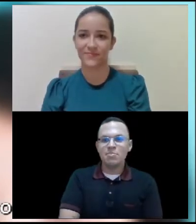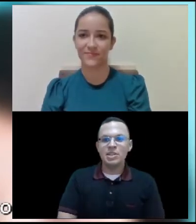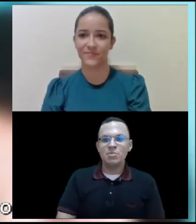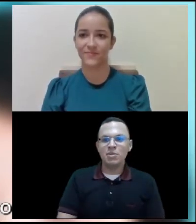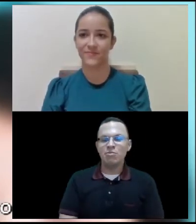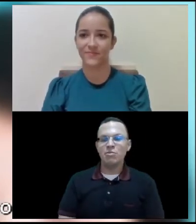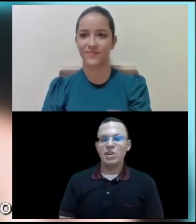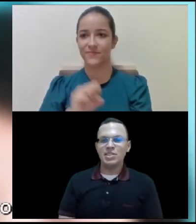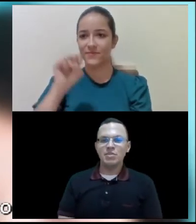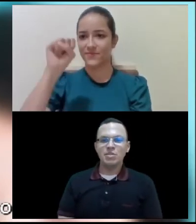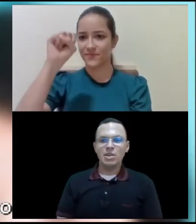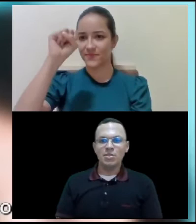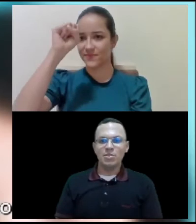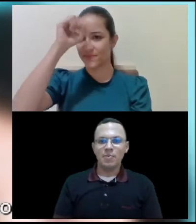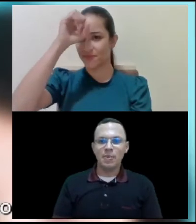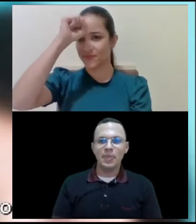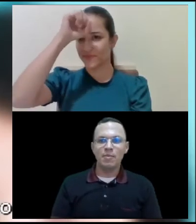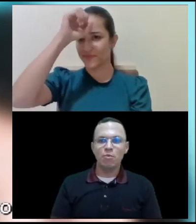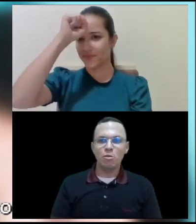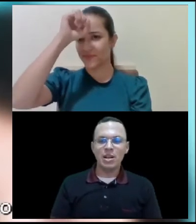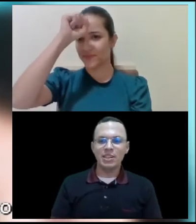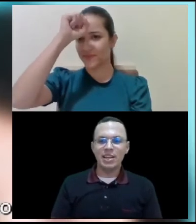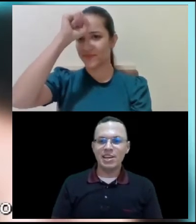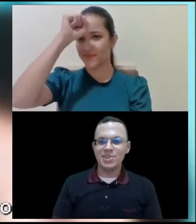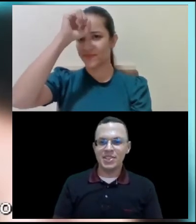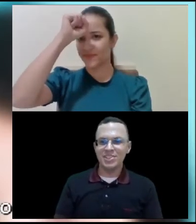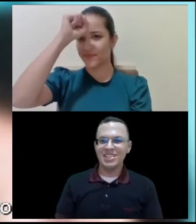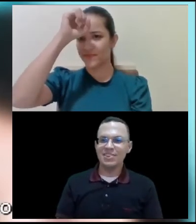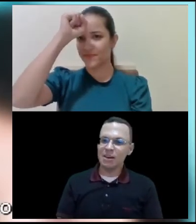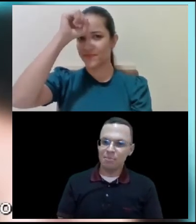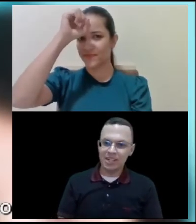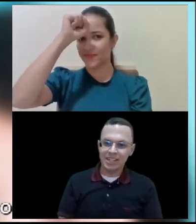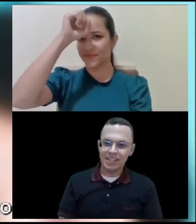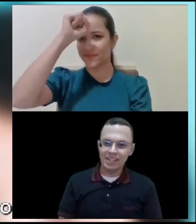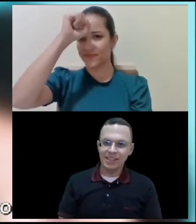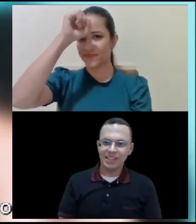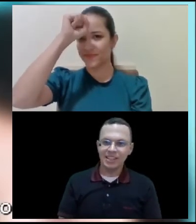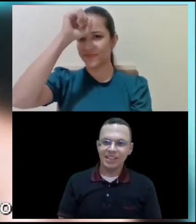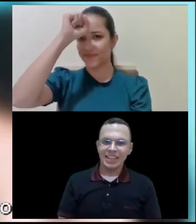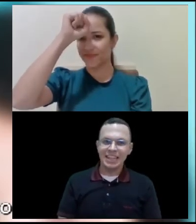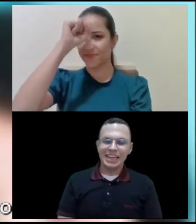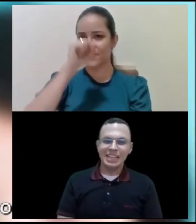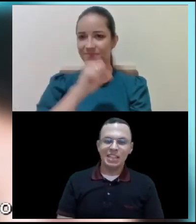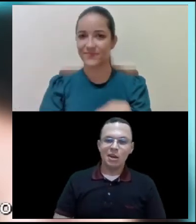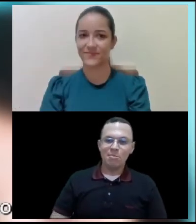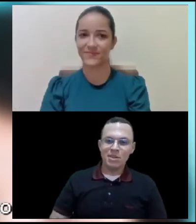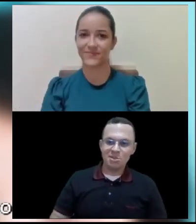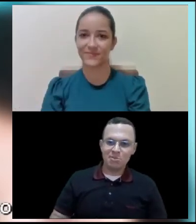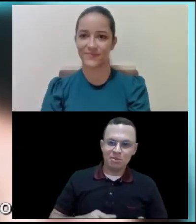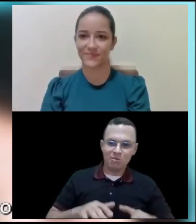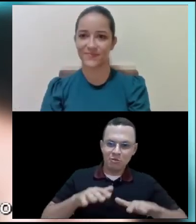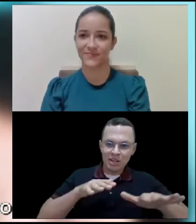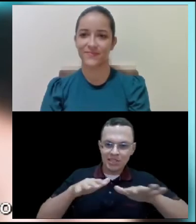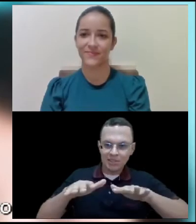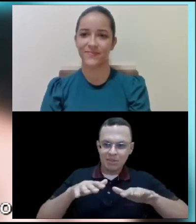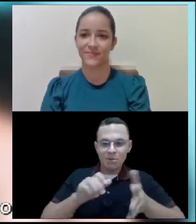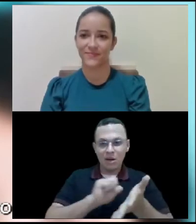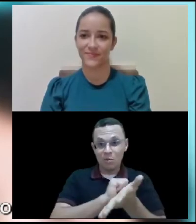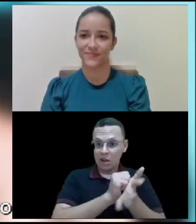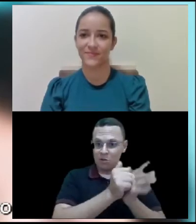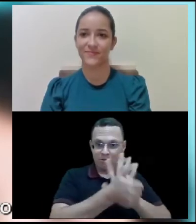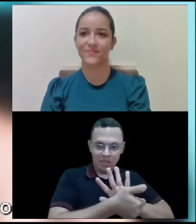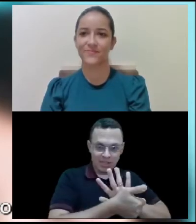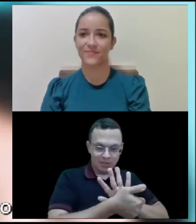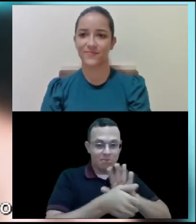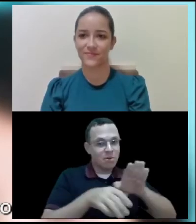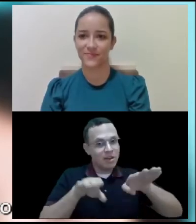Se essa mesma configuração de mão for para a testa, é o sinal de aprender. Então, é a mesma configuração de mão,